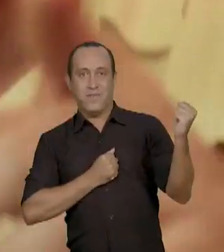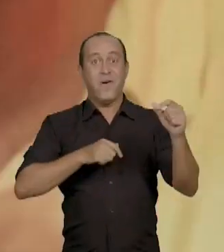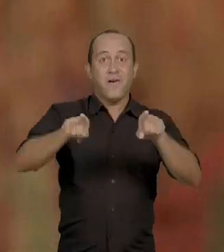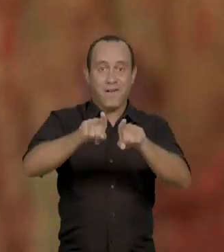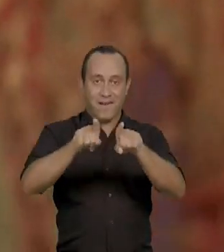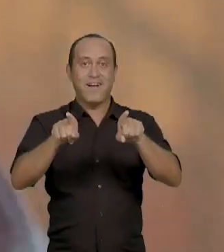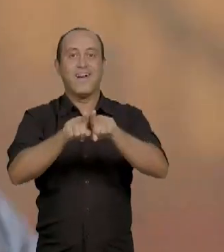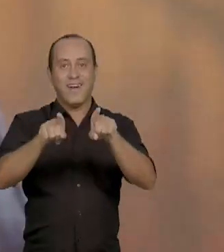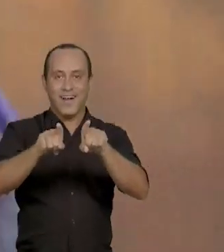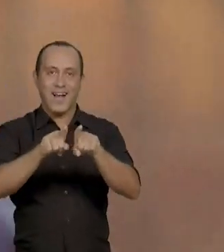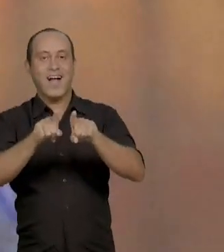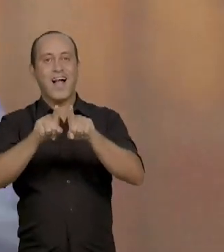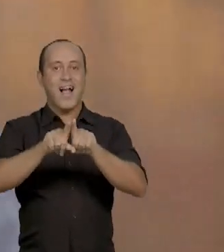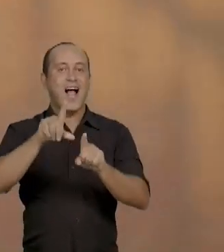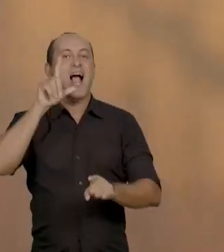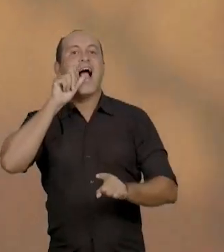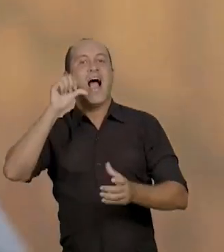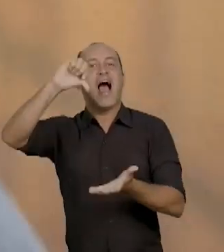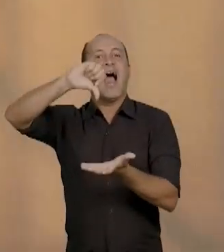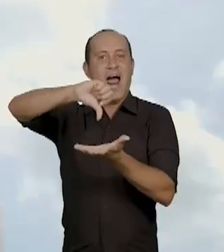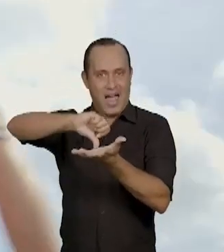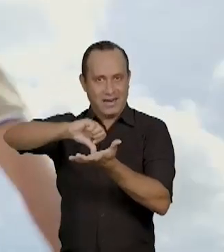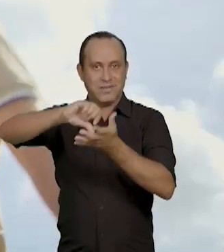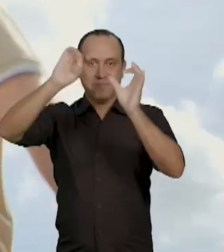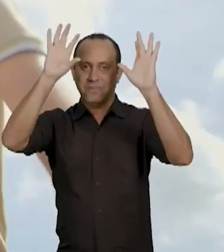Capela, areia, branca, estância é do forró.